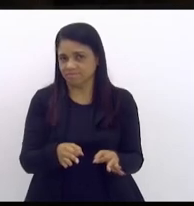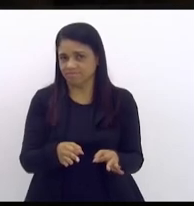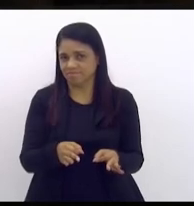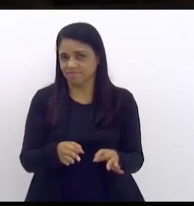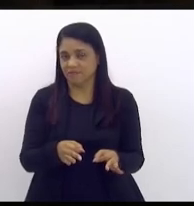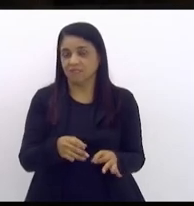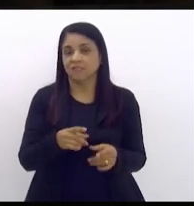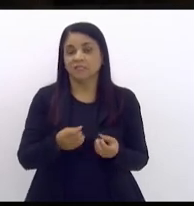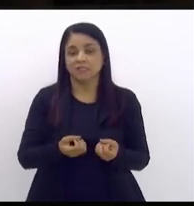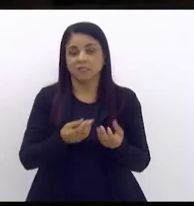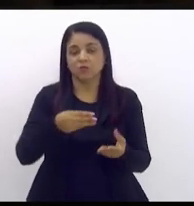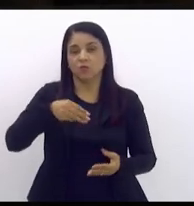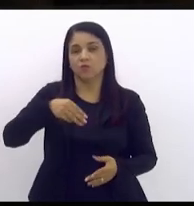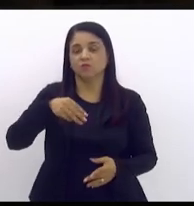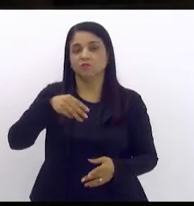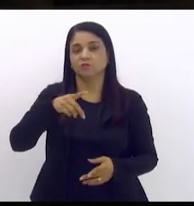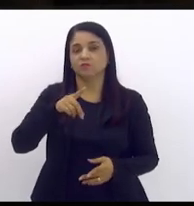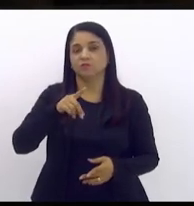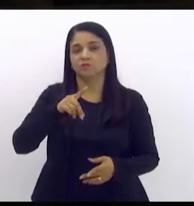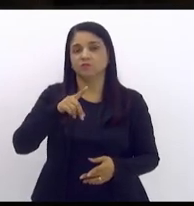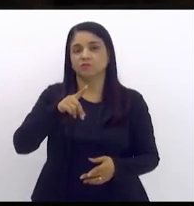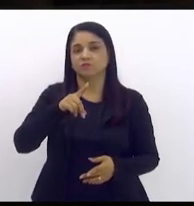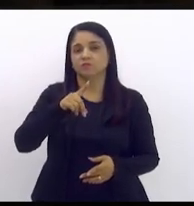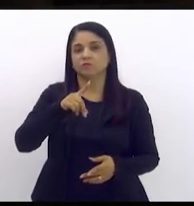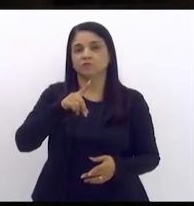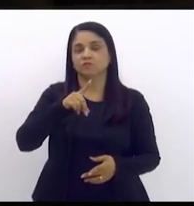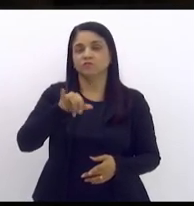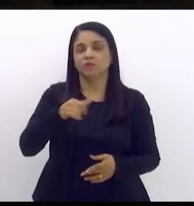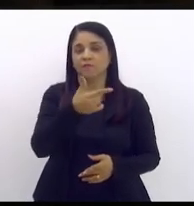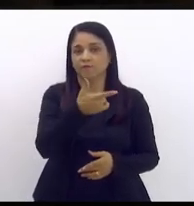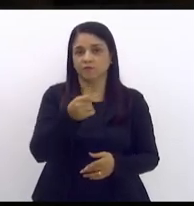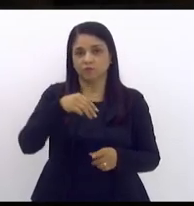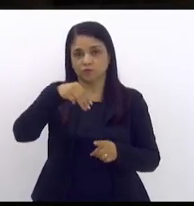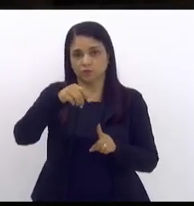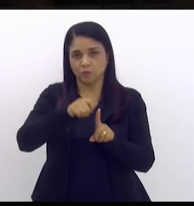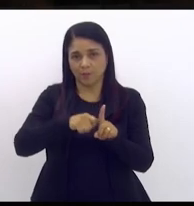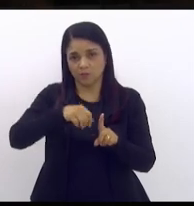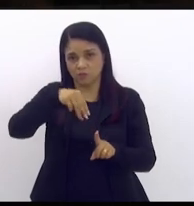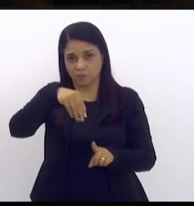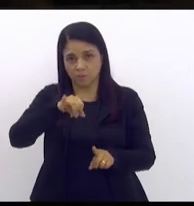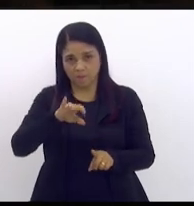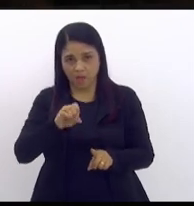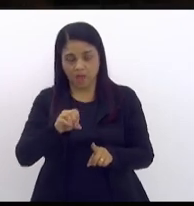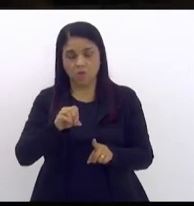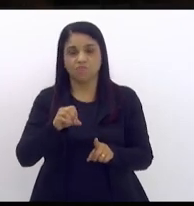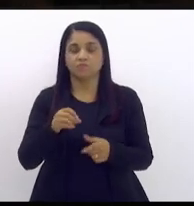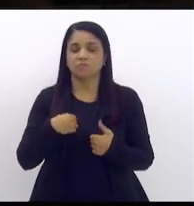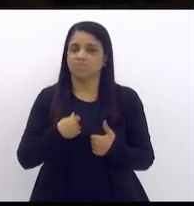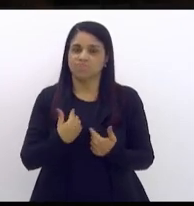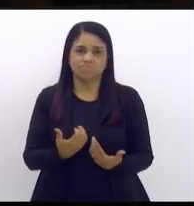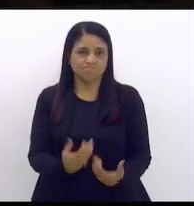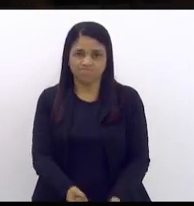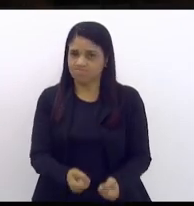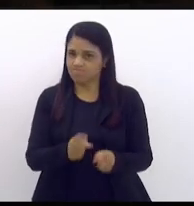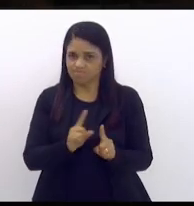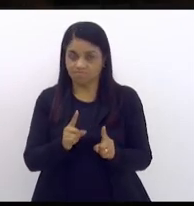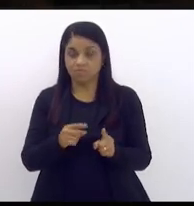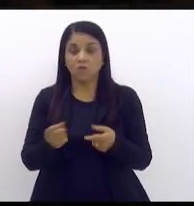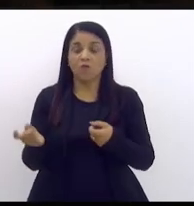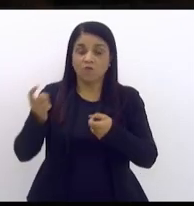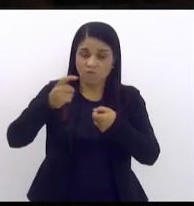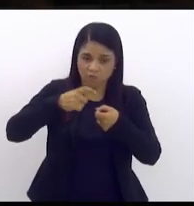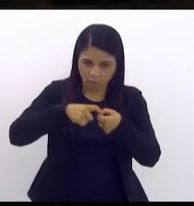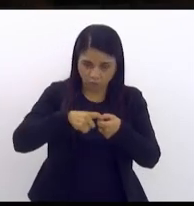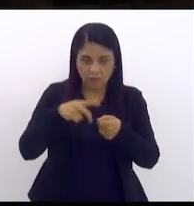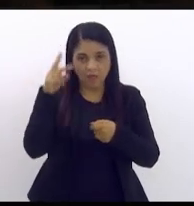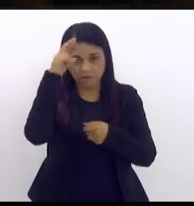em 20 de maio desse ano, e cobrei ao lado dos moradores que não dava para ficar assim. Voltei nesse conjunto de obras da